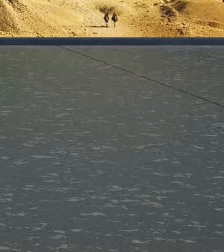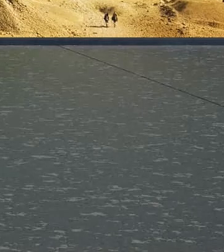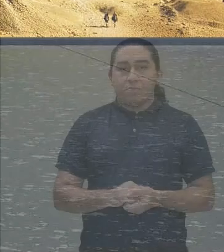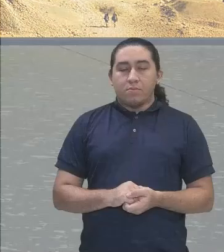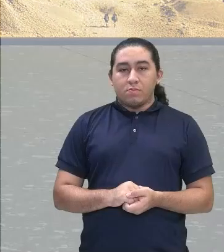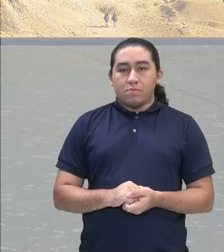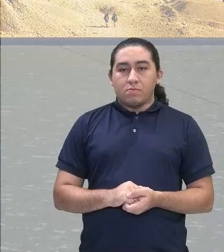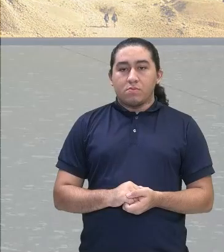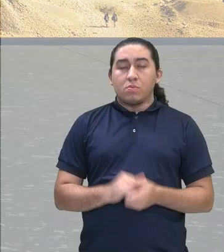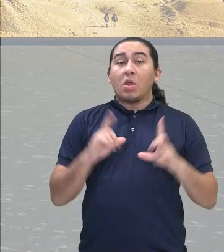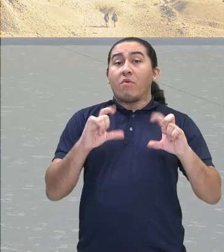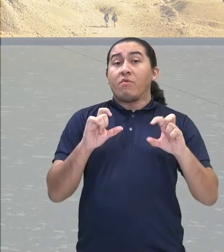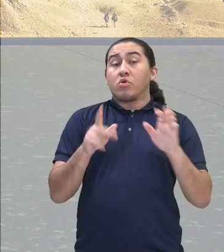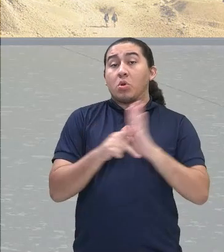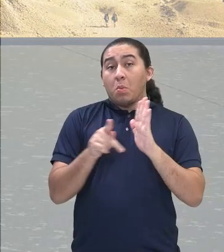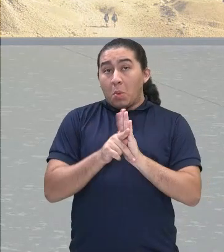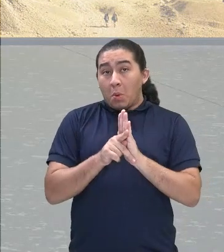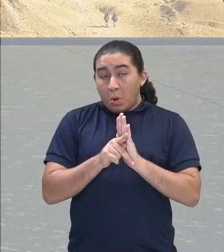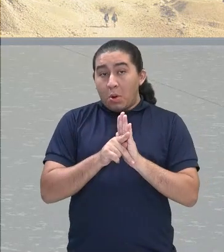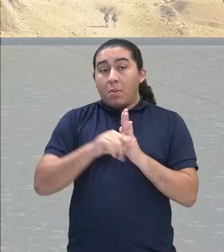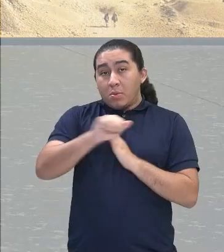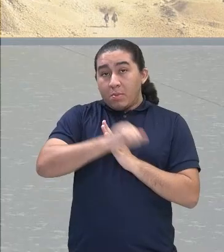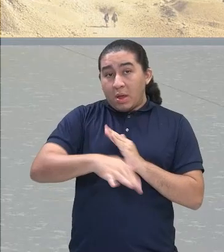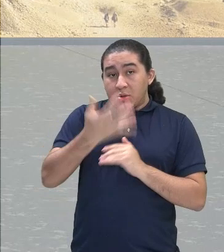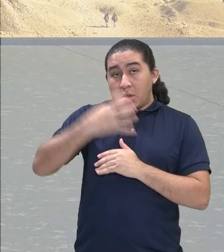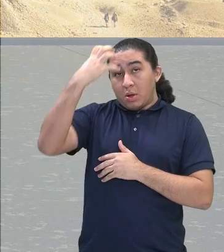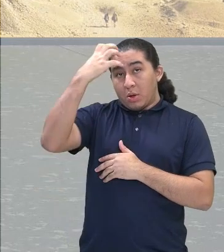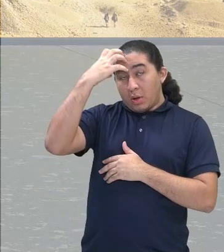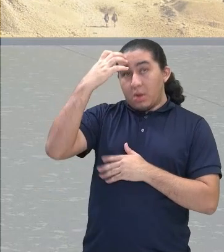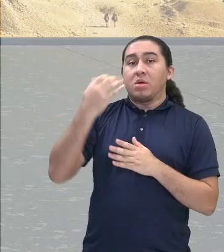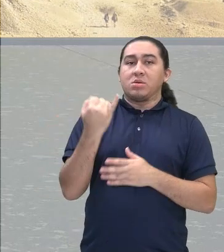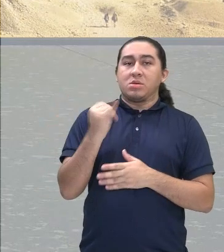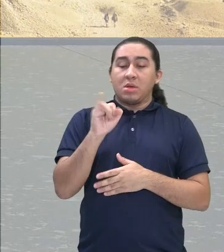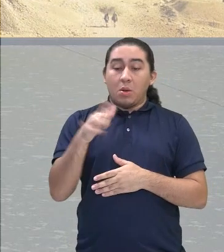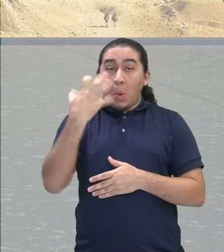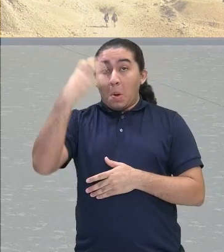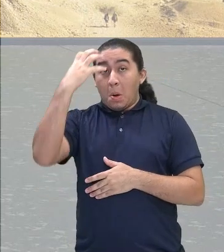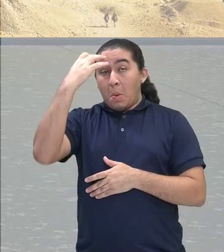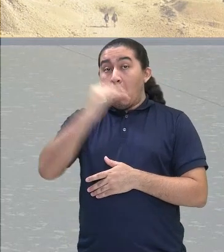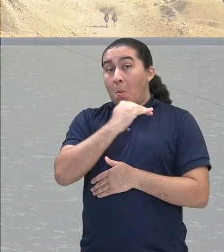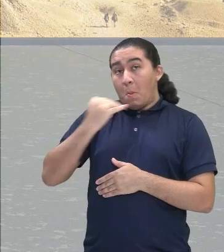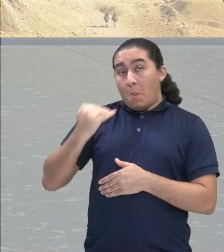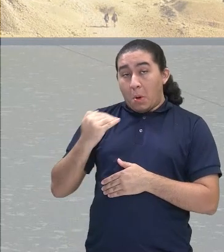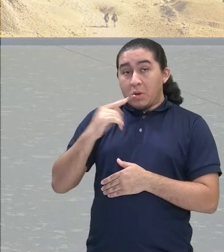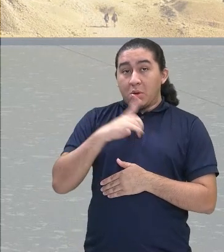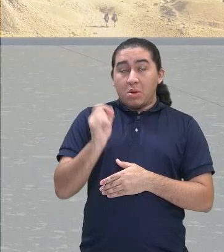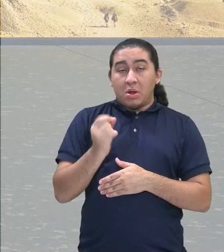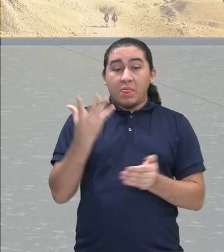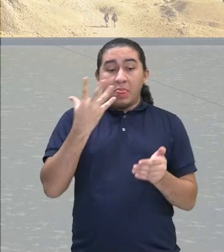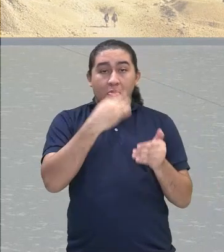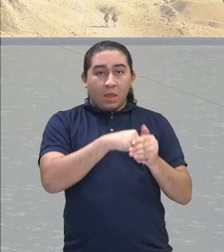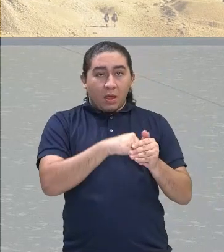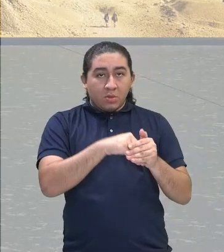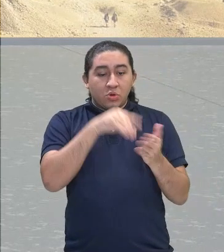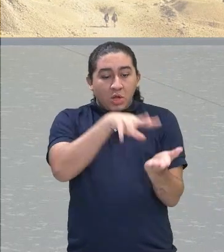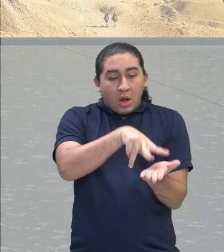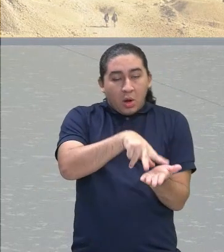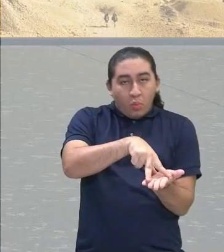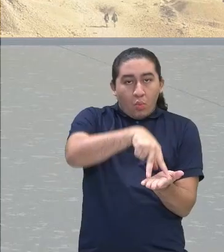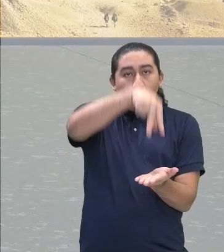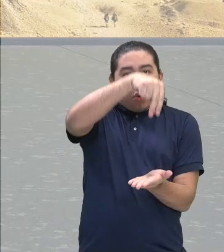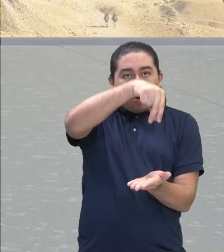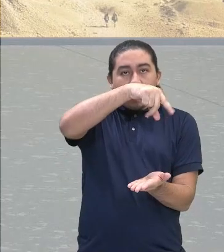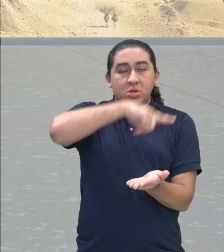eram mumificados. Então, todos os seus utensílios, os seus móveis, toda a sua riqueza era enterrada com